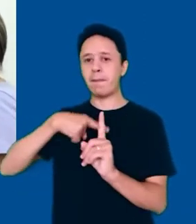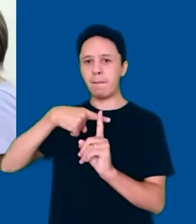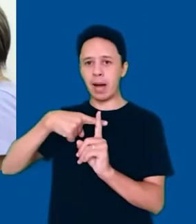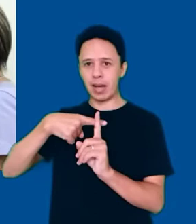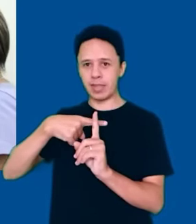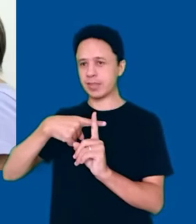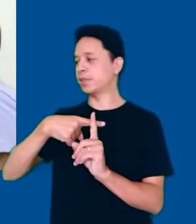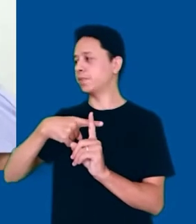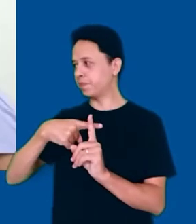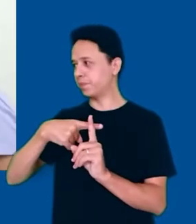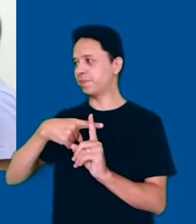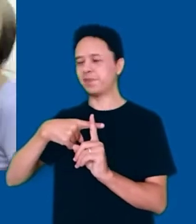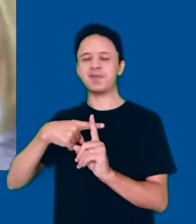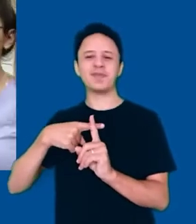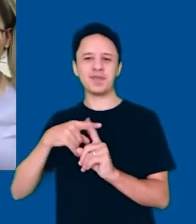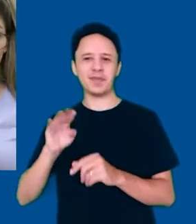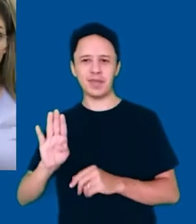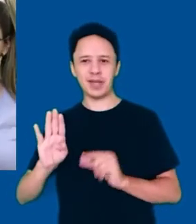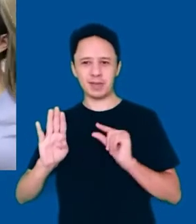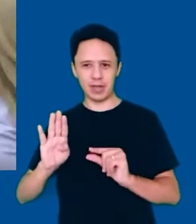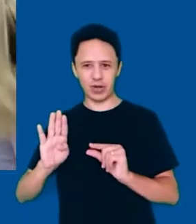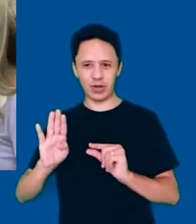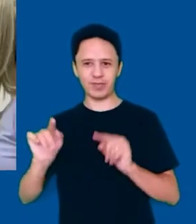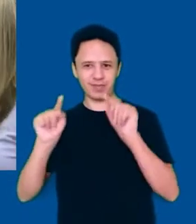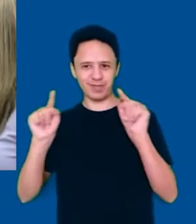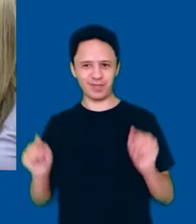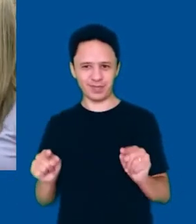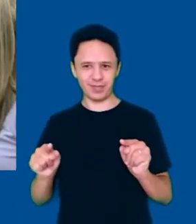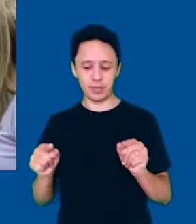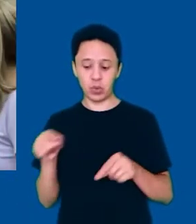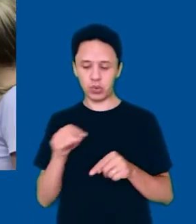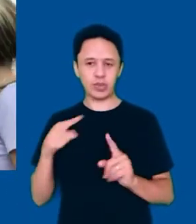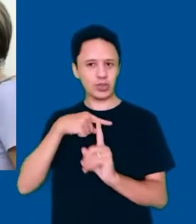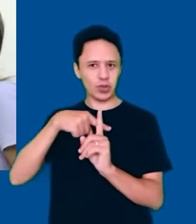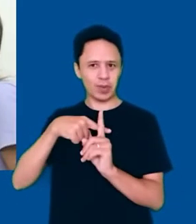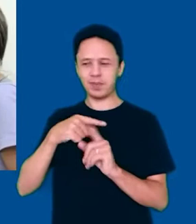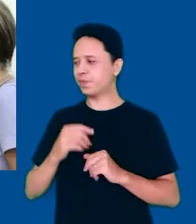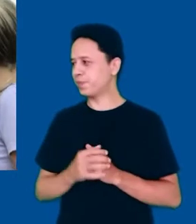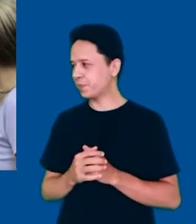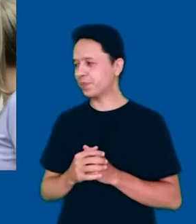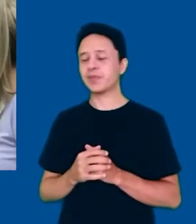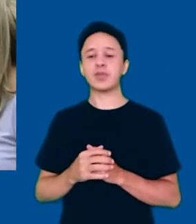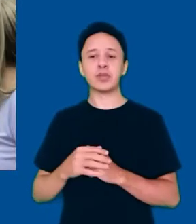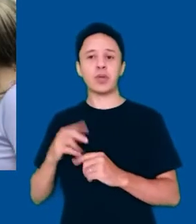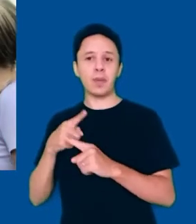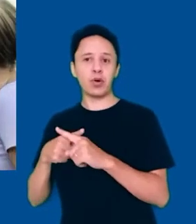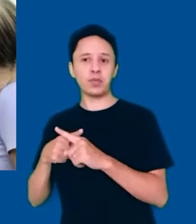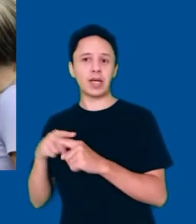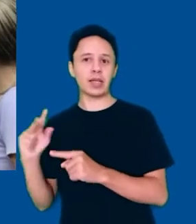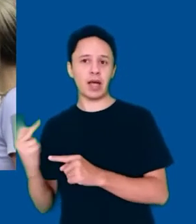base menor. Primeiro eu somo, por isso que eu coloco entre parênteses, multiplicado pela altura e dividido por